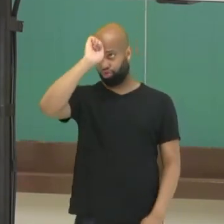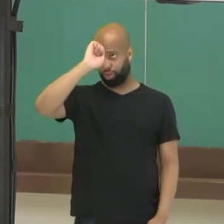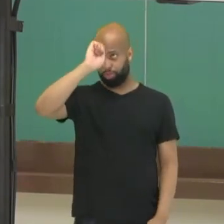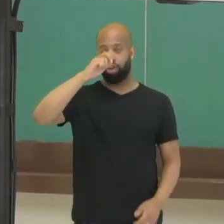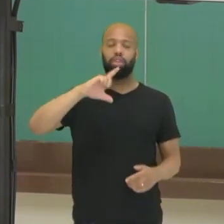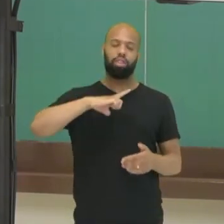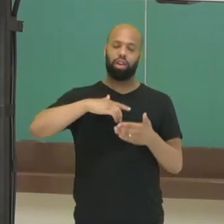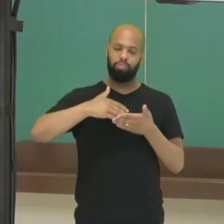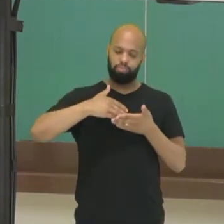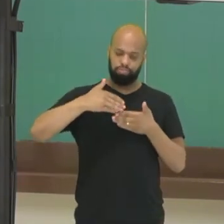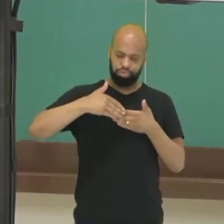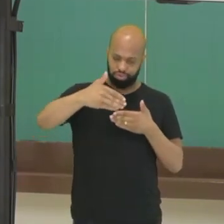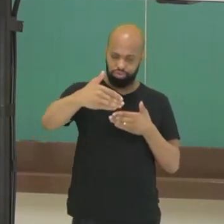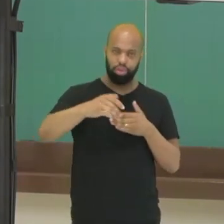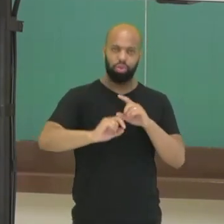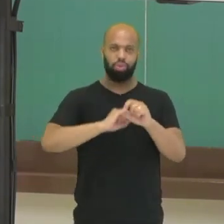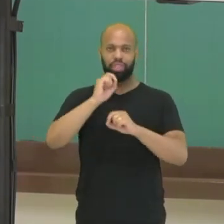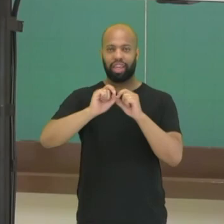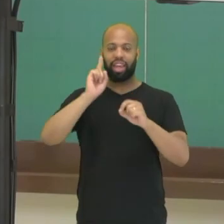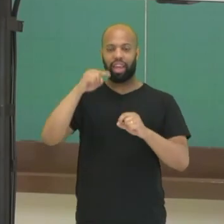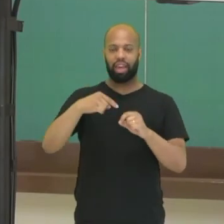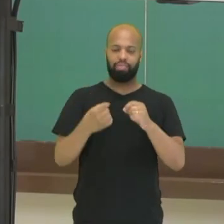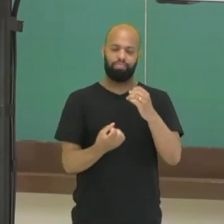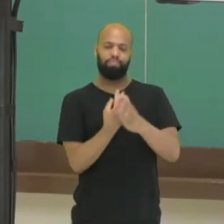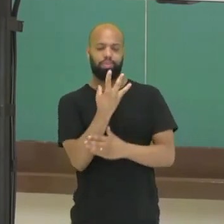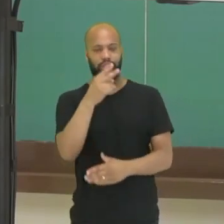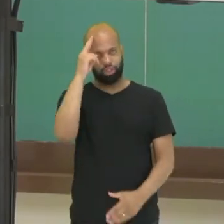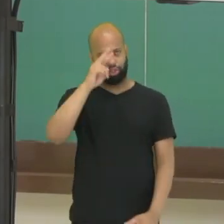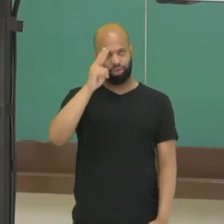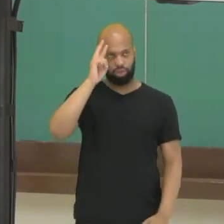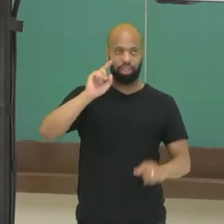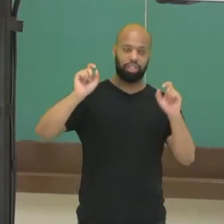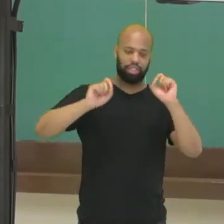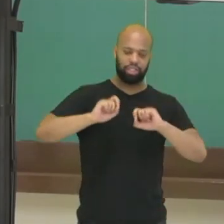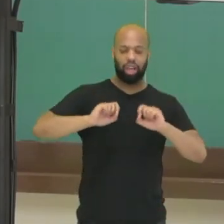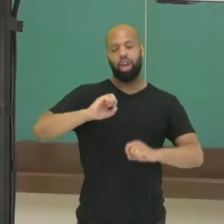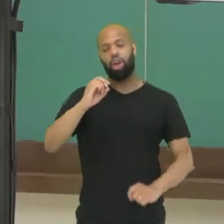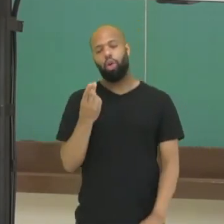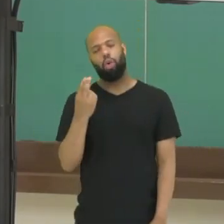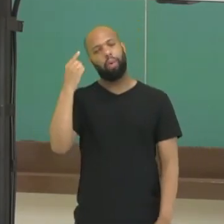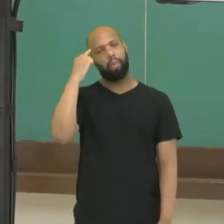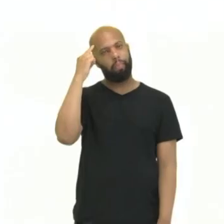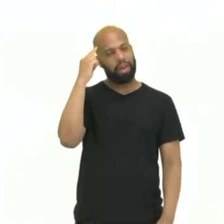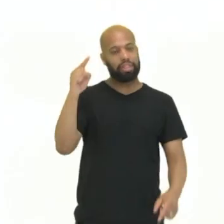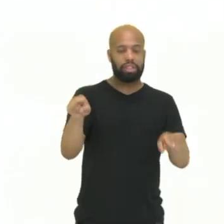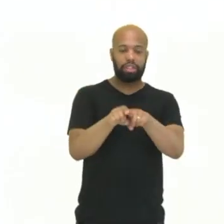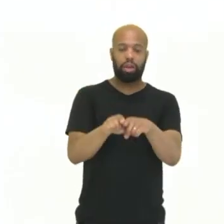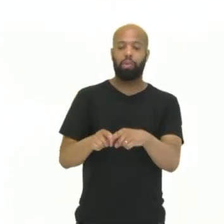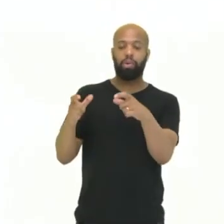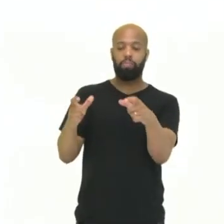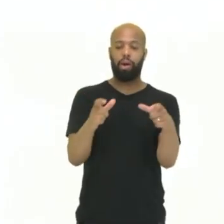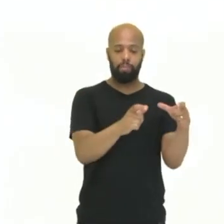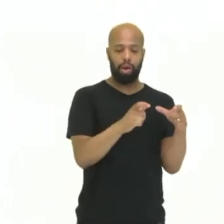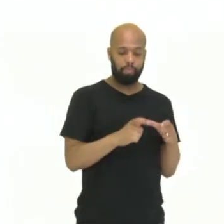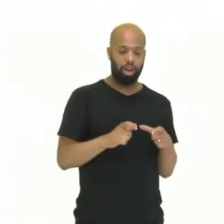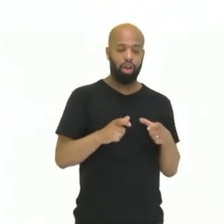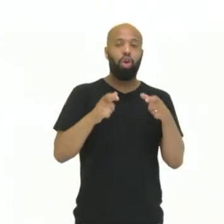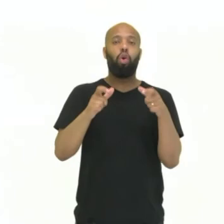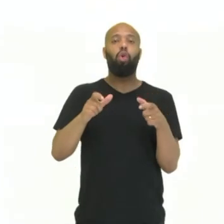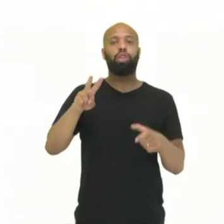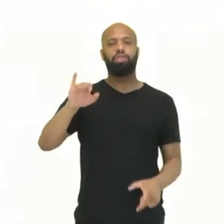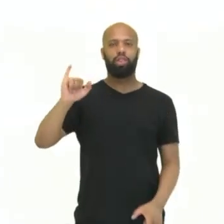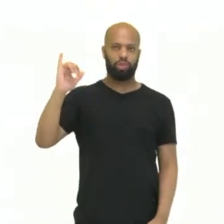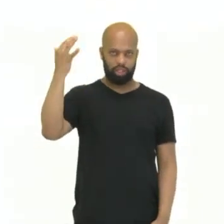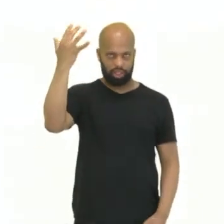desse objeto criar a minha história, né? Ou eu posso pensar num lugar, né? Então, aonde vai acontecer?